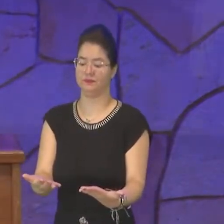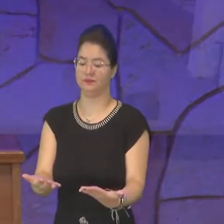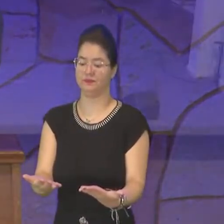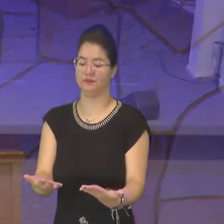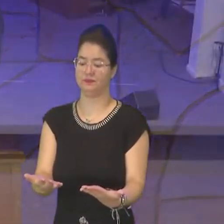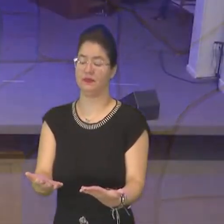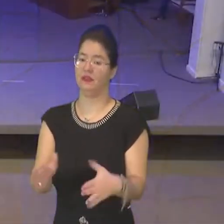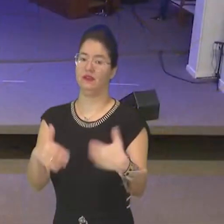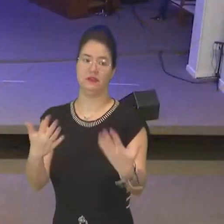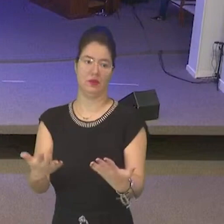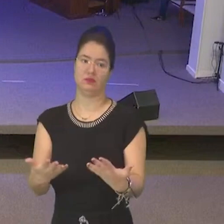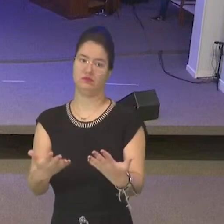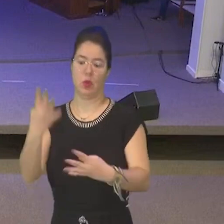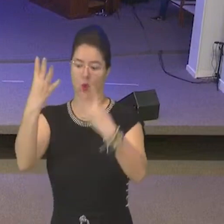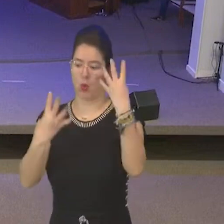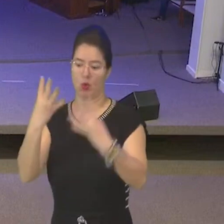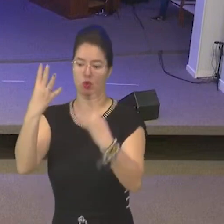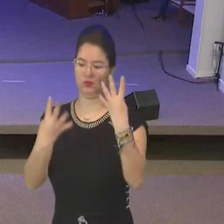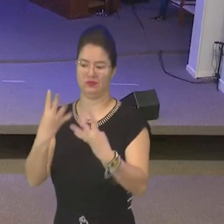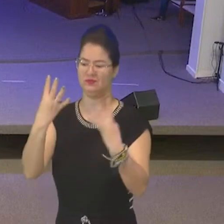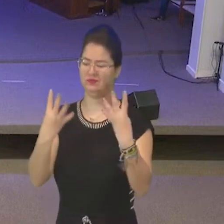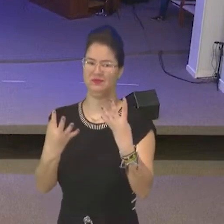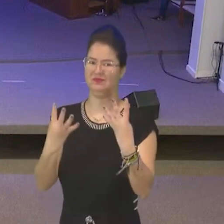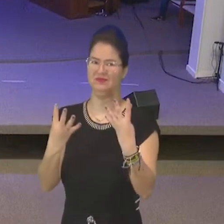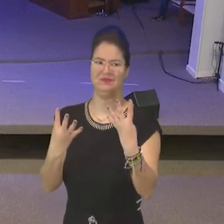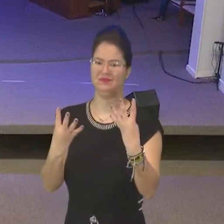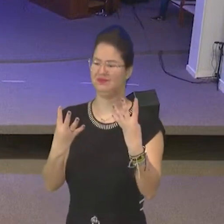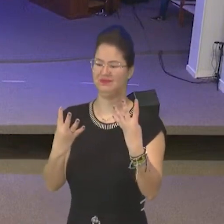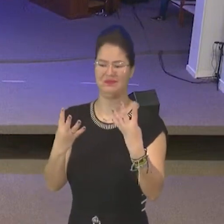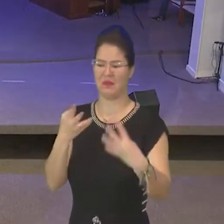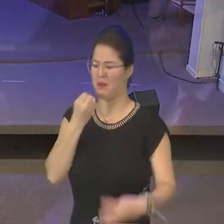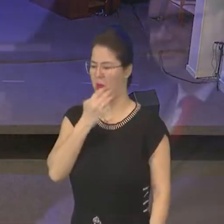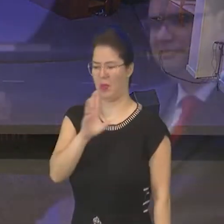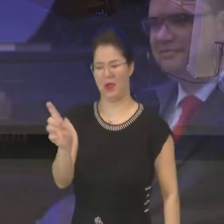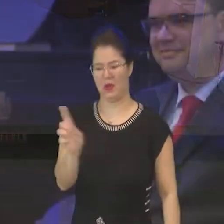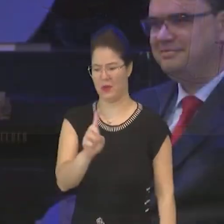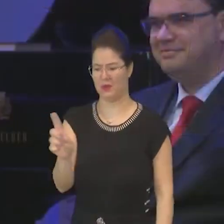coro também. Você viu o que você fez? É por isso que